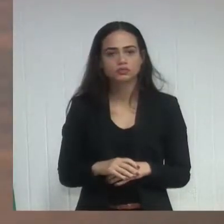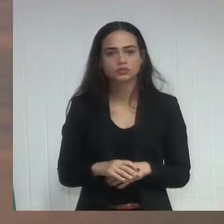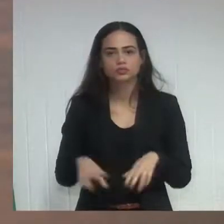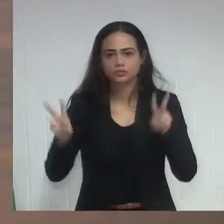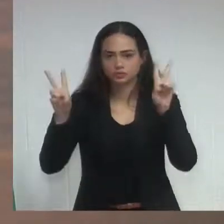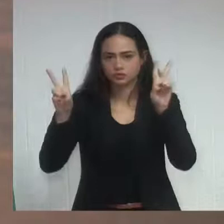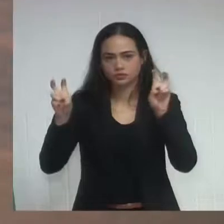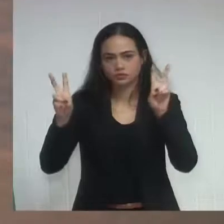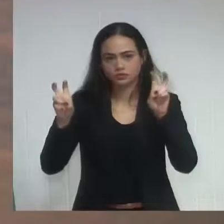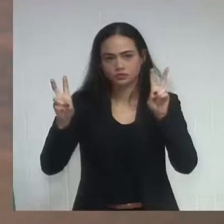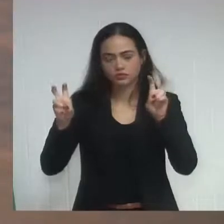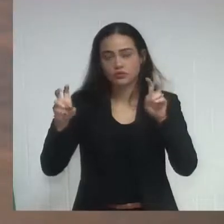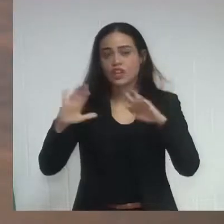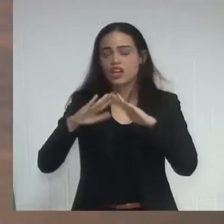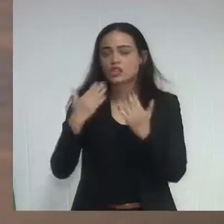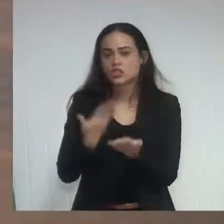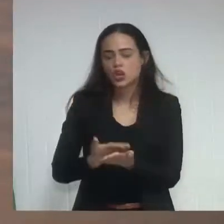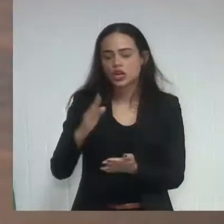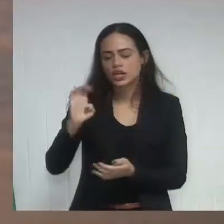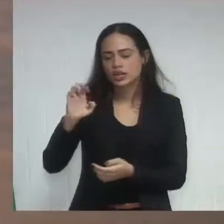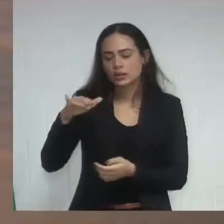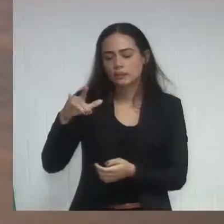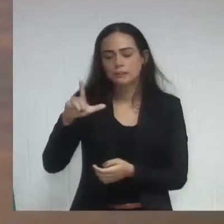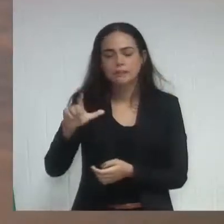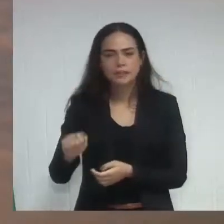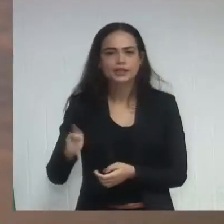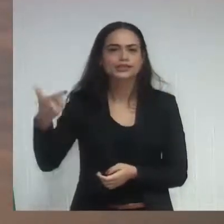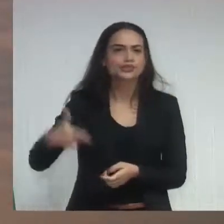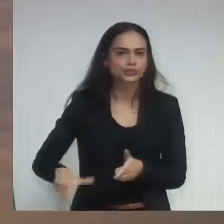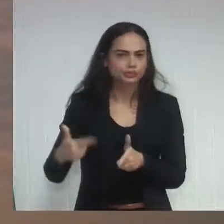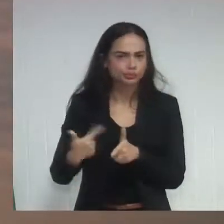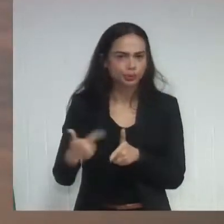a CEI Emília, que voltou a ter problemas, uma creche